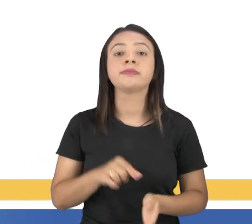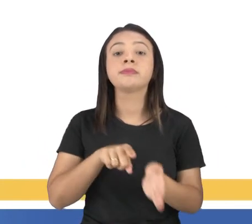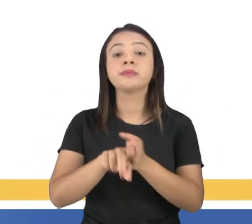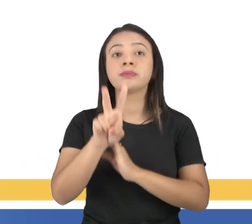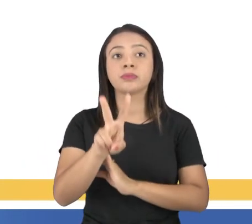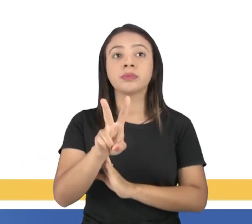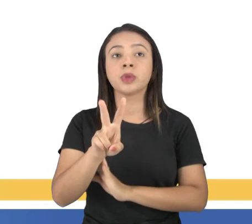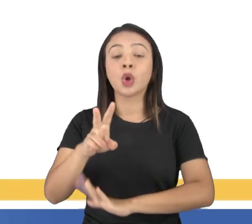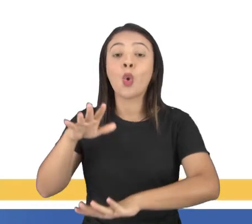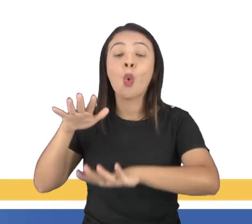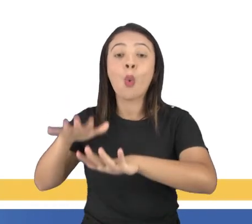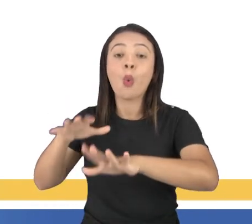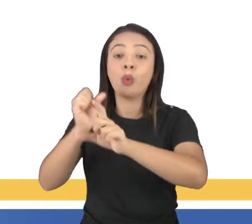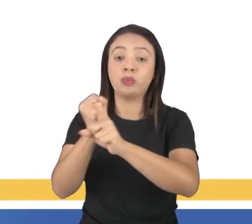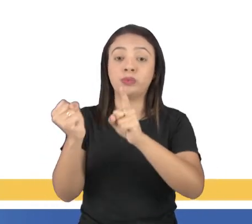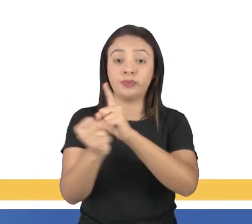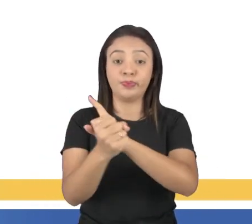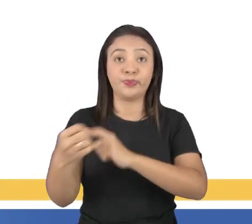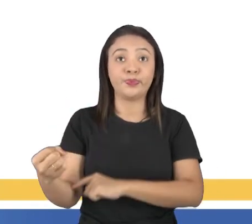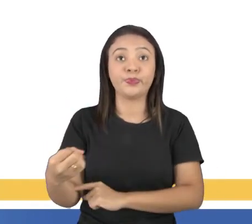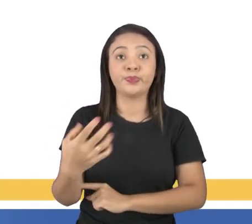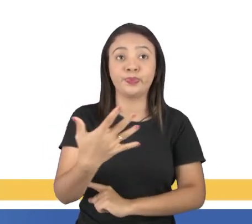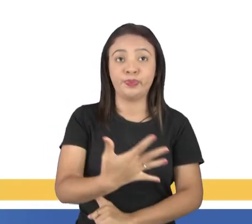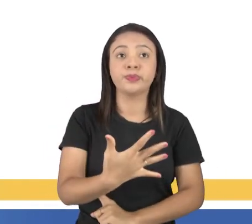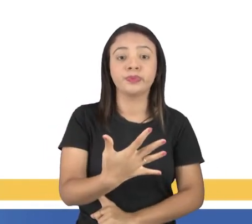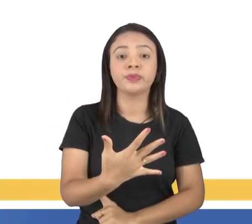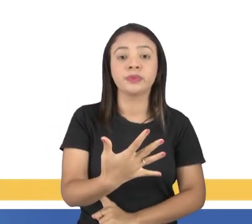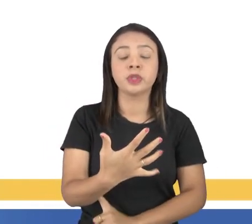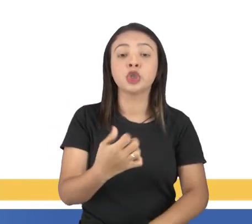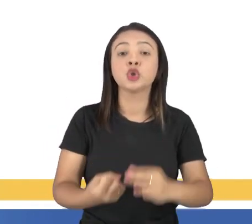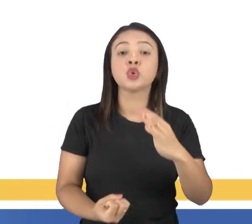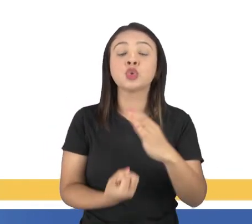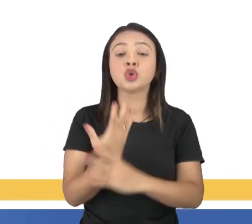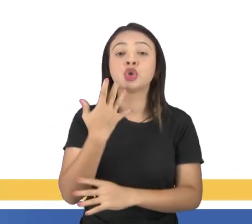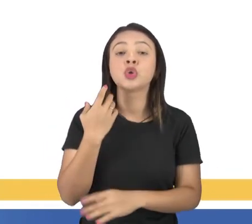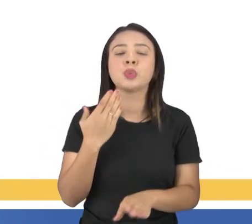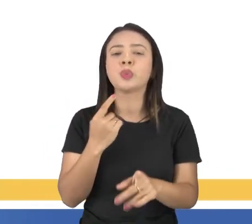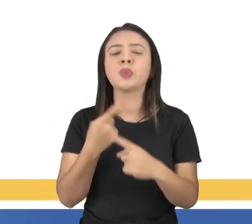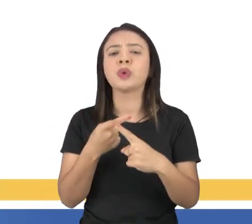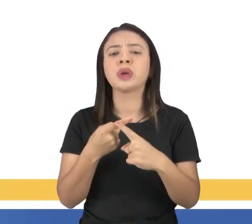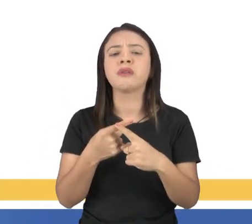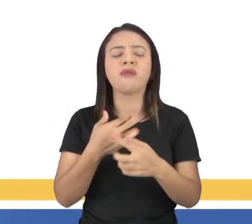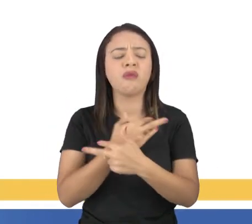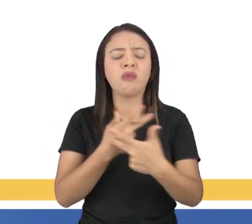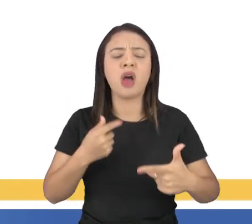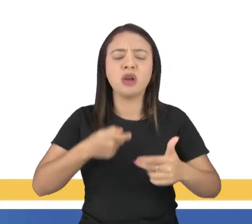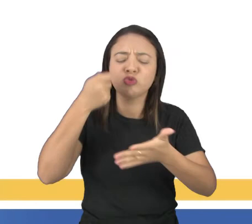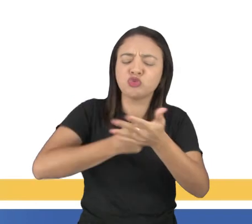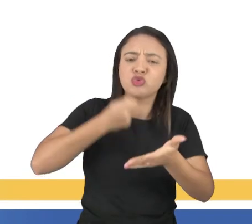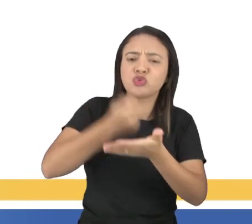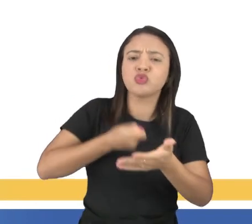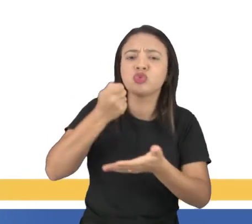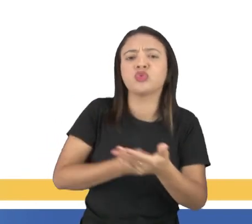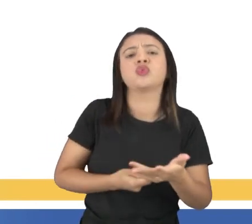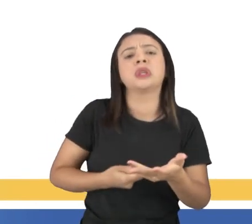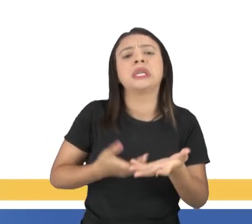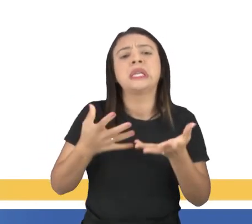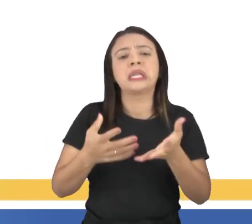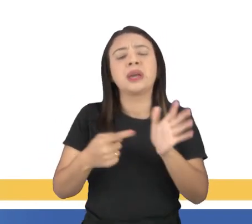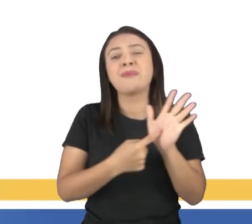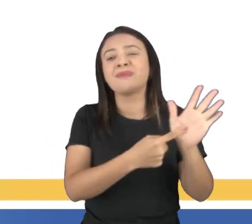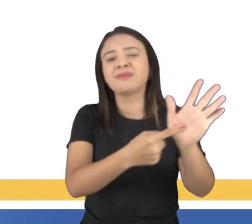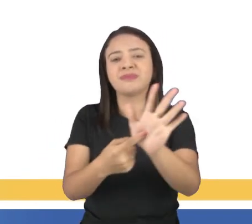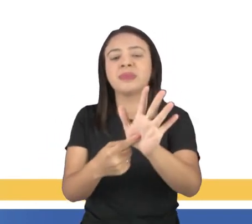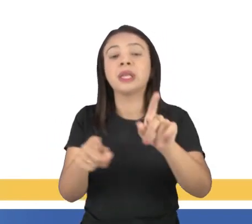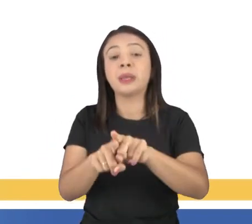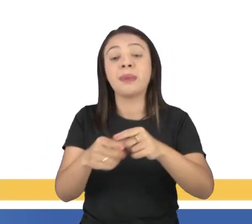novos movimentos sociais, ou movimentos sociais contemporâneos, surgiram através de uma série de lutas por reconhecimento e direitos civis. Por